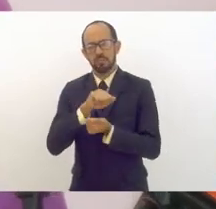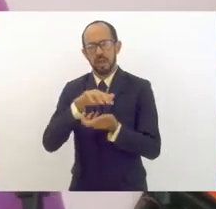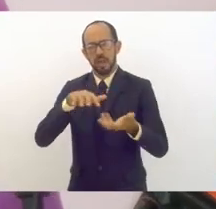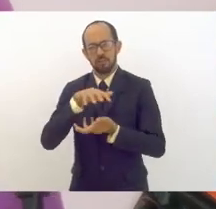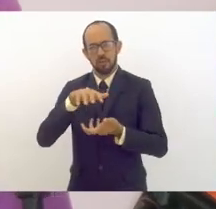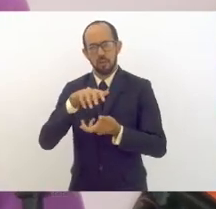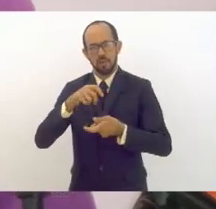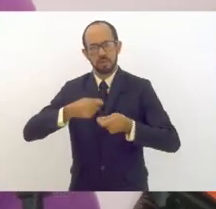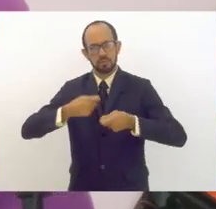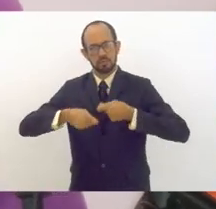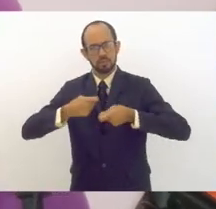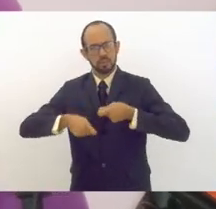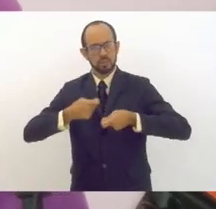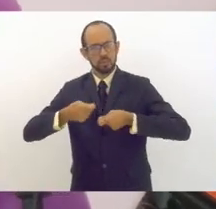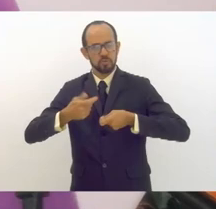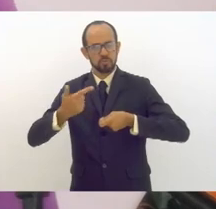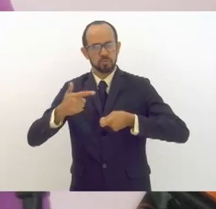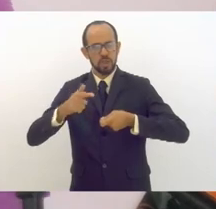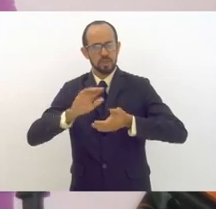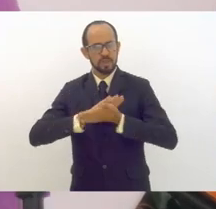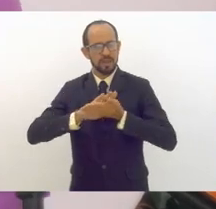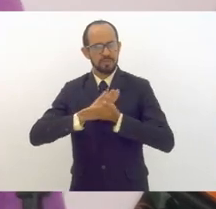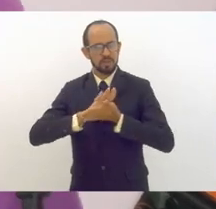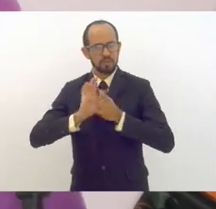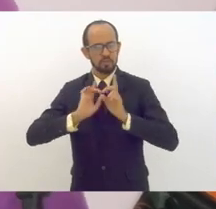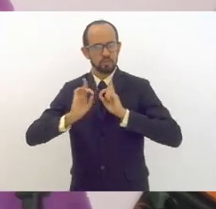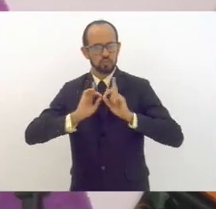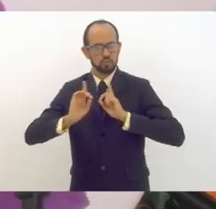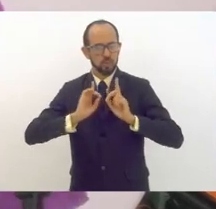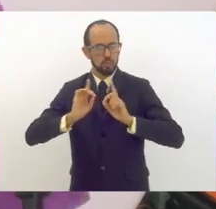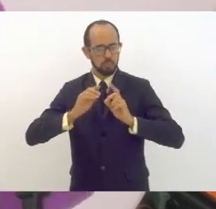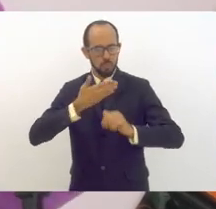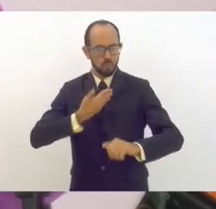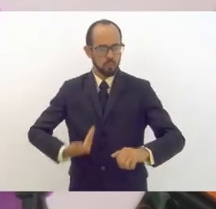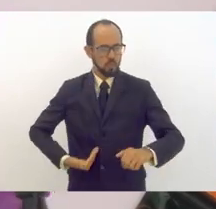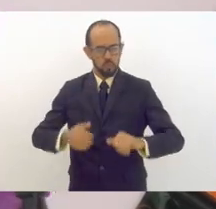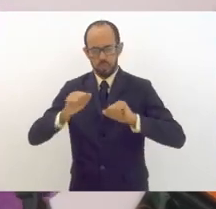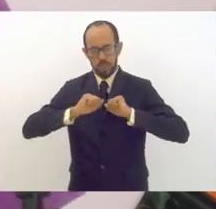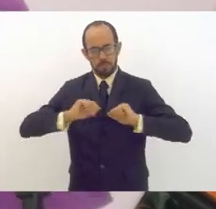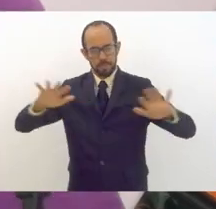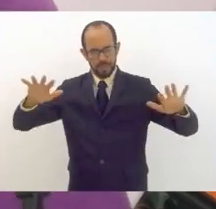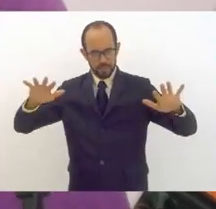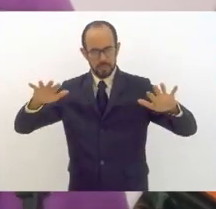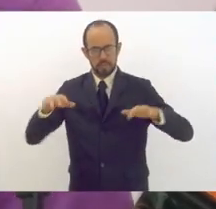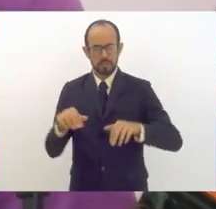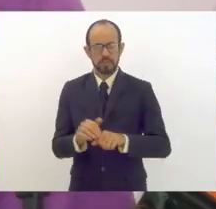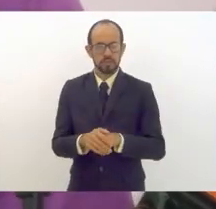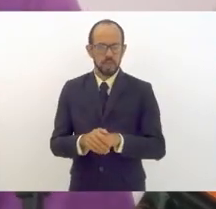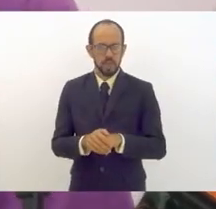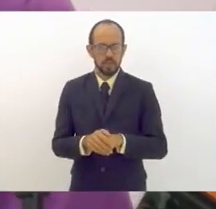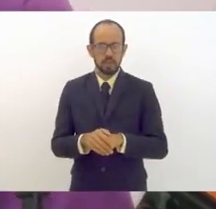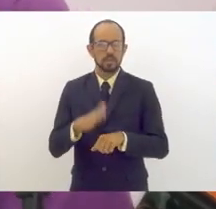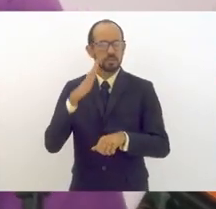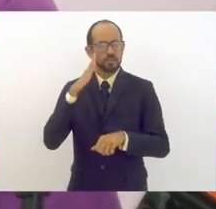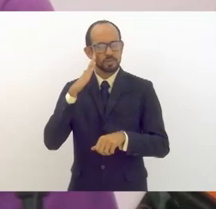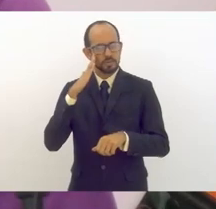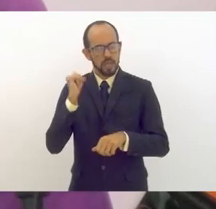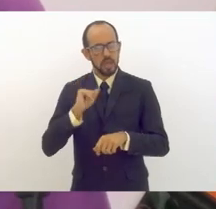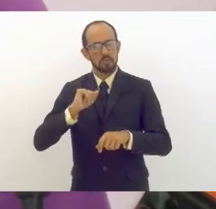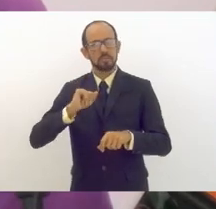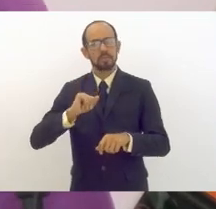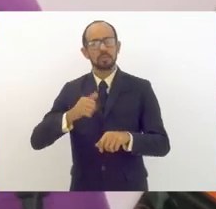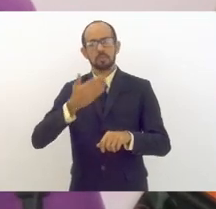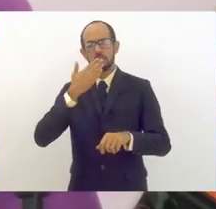a gente não tem nenhuma discussão pública na educação sobre isso. E sabemos o que se pretende quando se